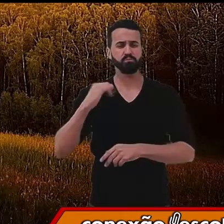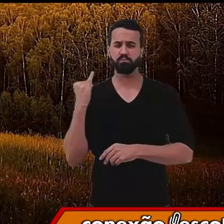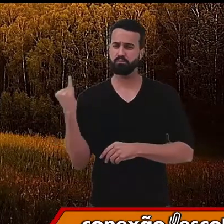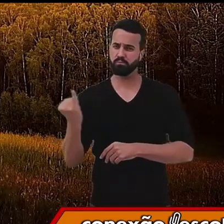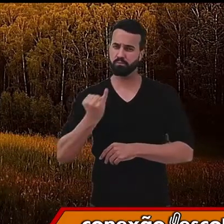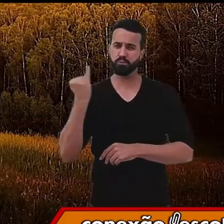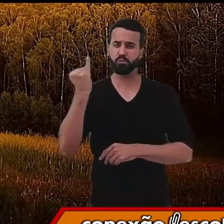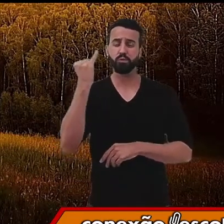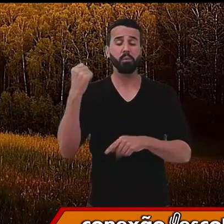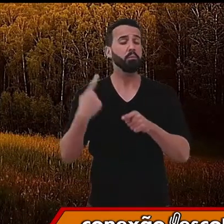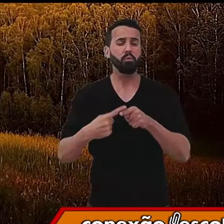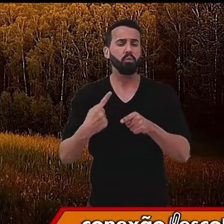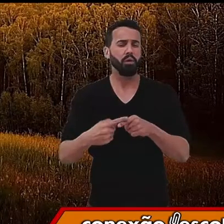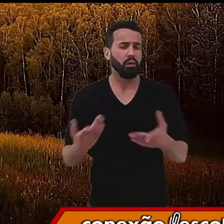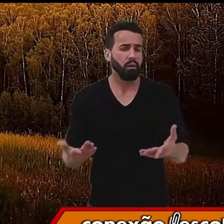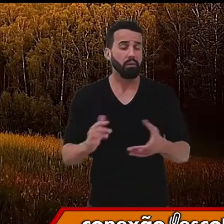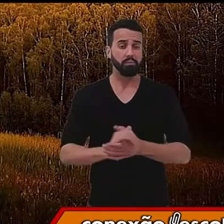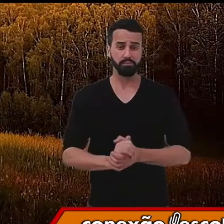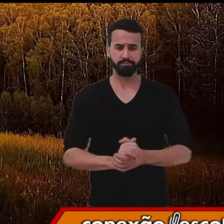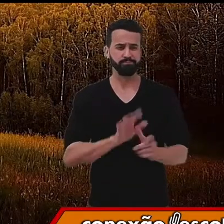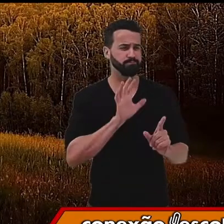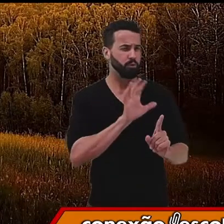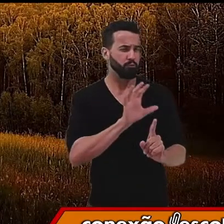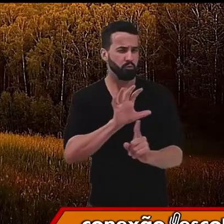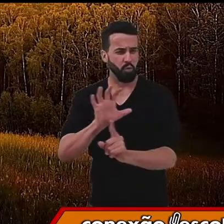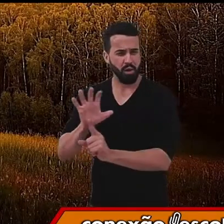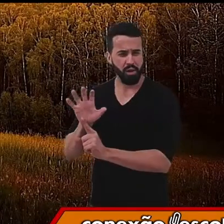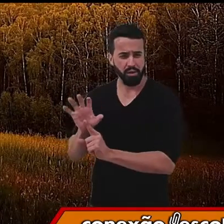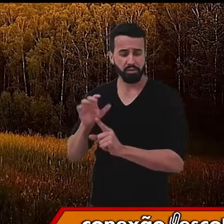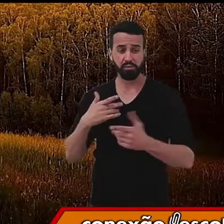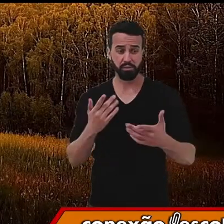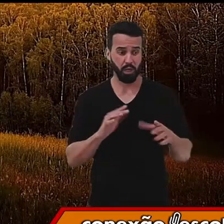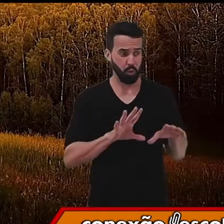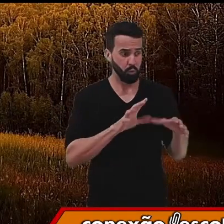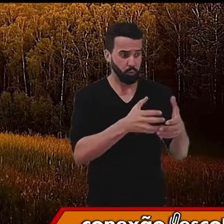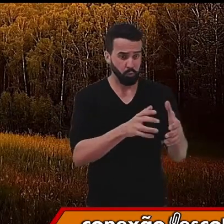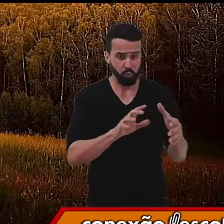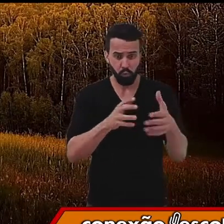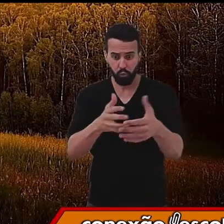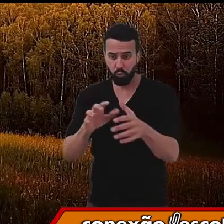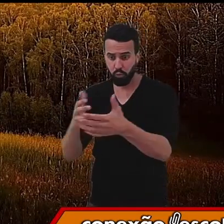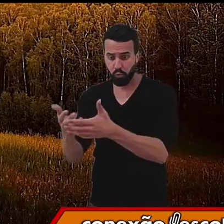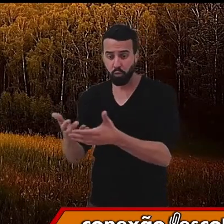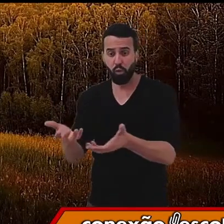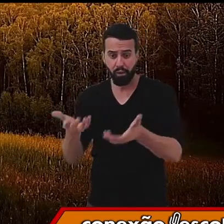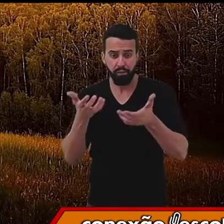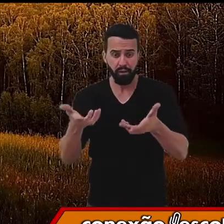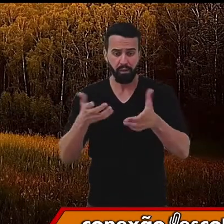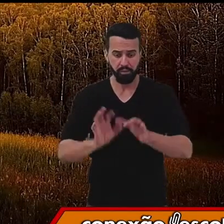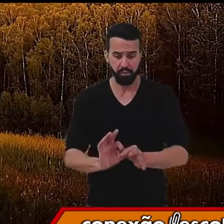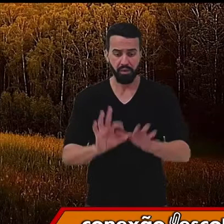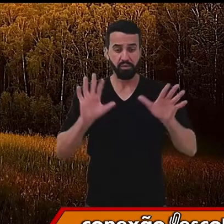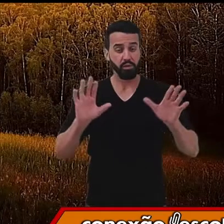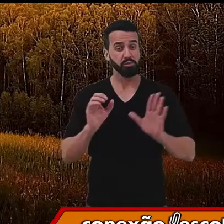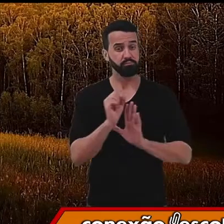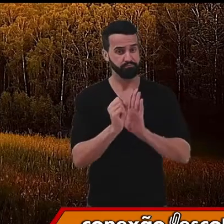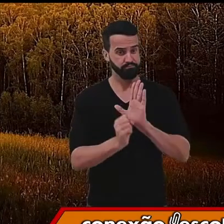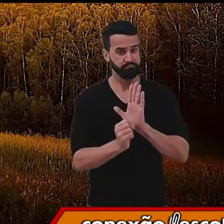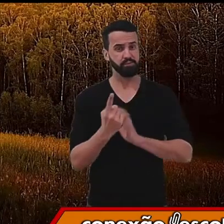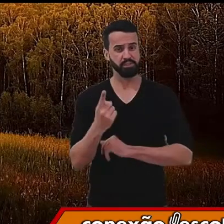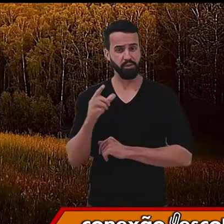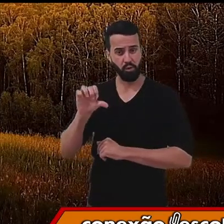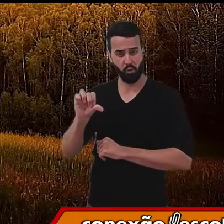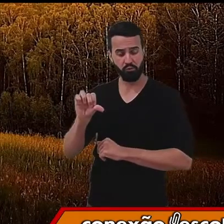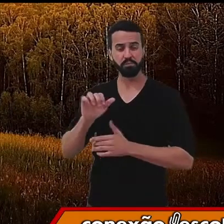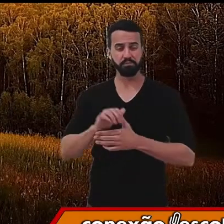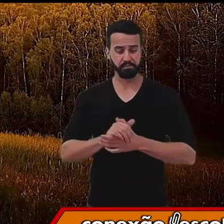vai influenciar outros movimentos de libertação na América ocorridos no século XIX.